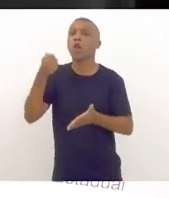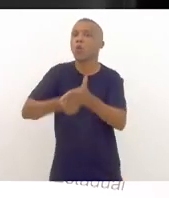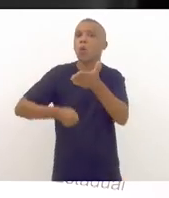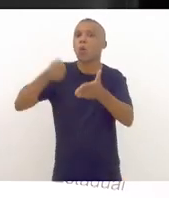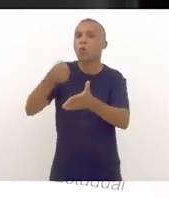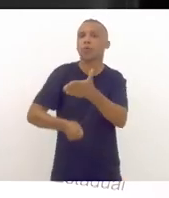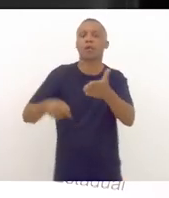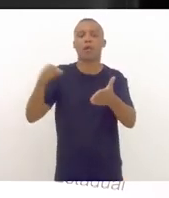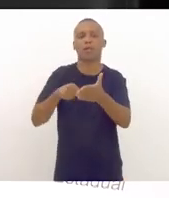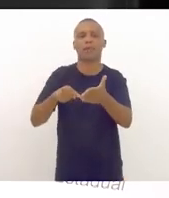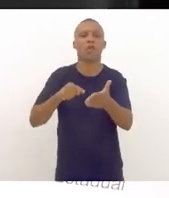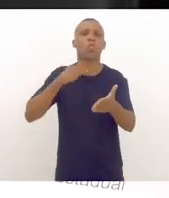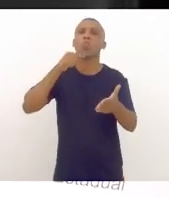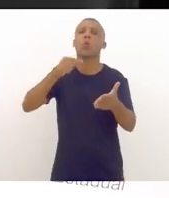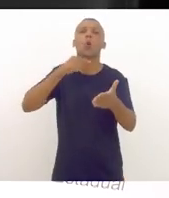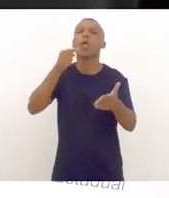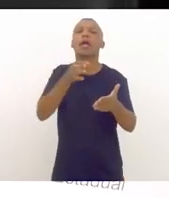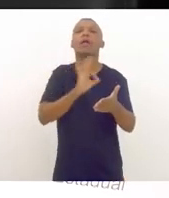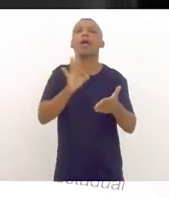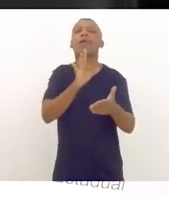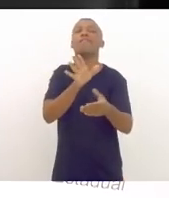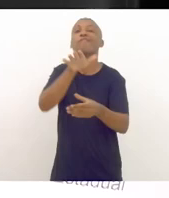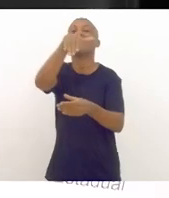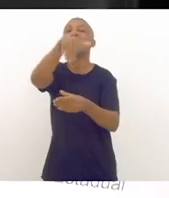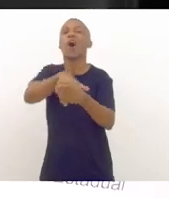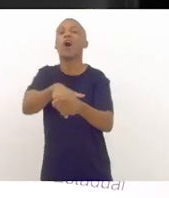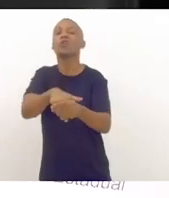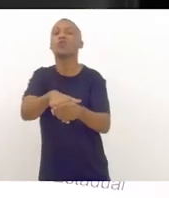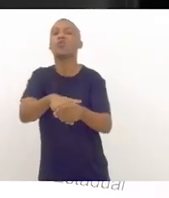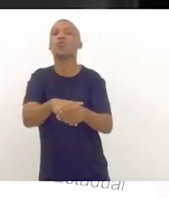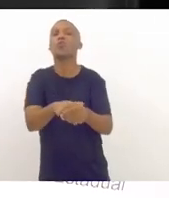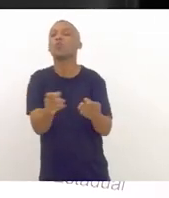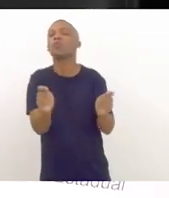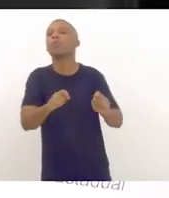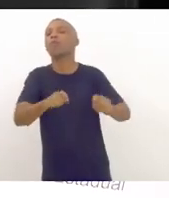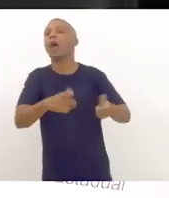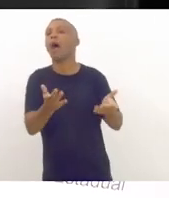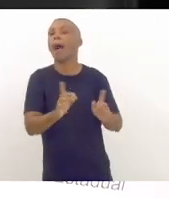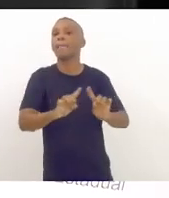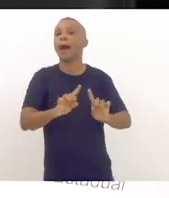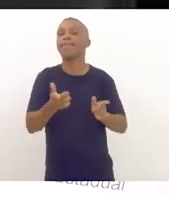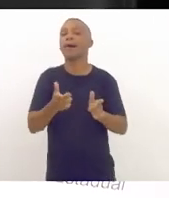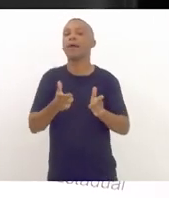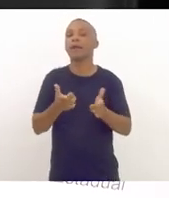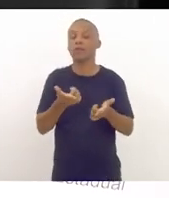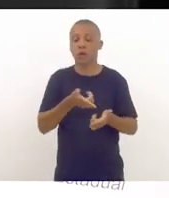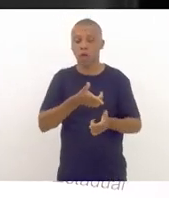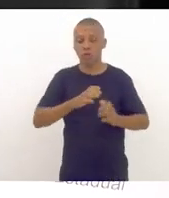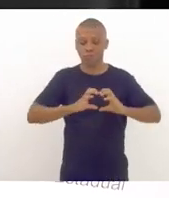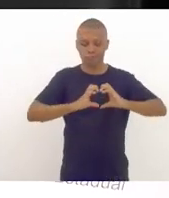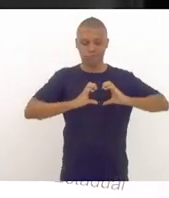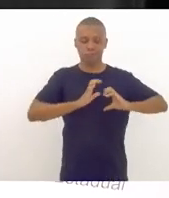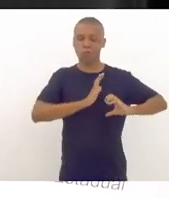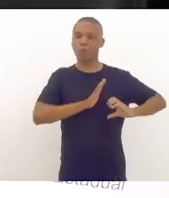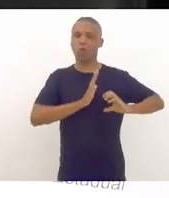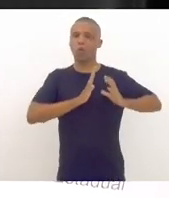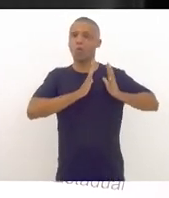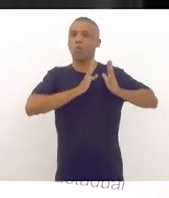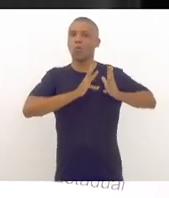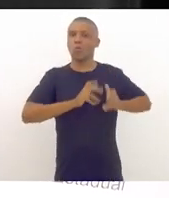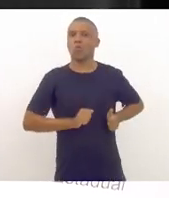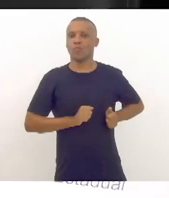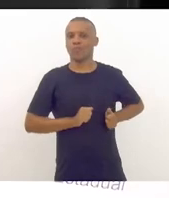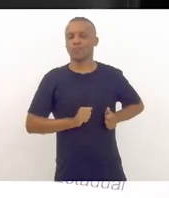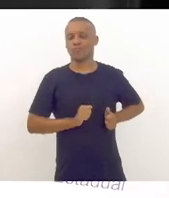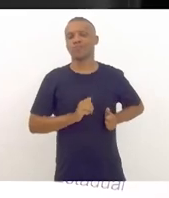não vai dar votos, mas que vai principalmente limpar o nosso coração. Então, senador, eu queria